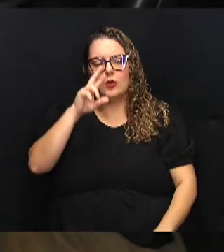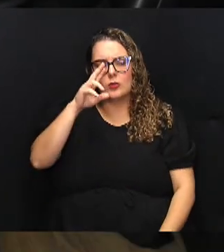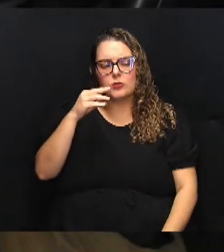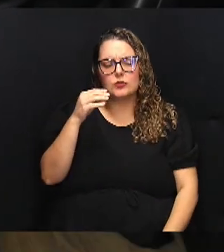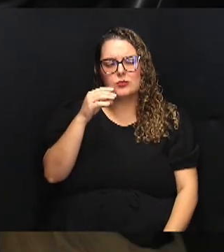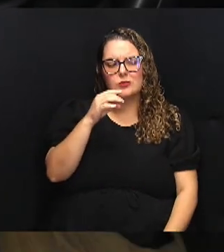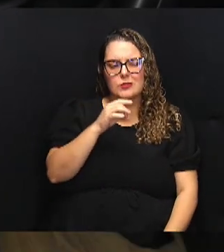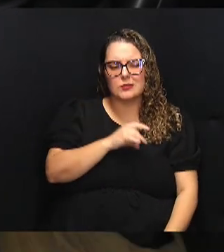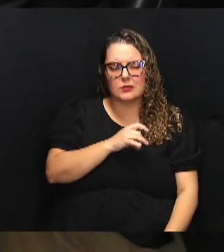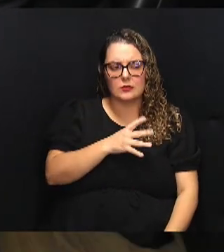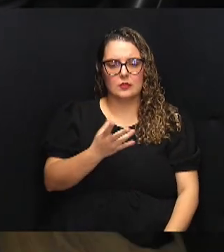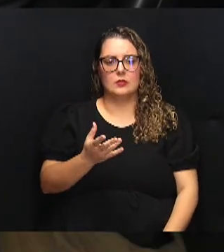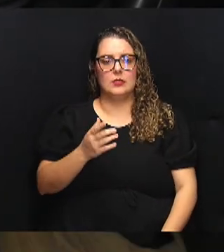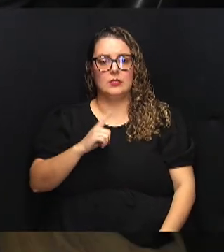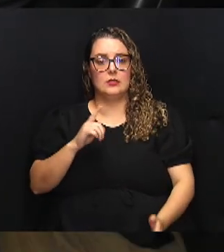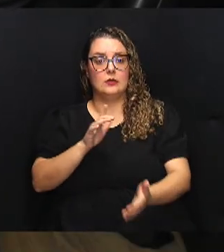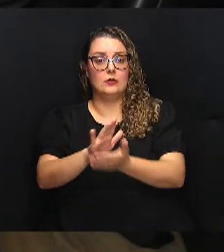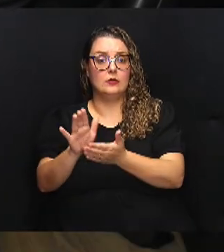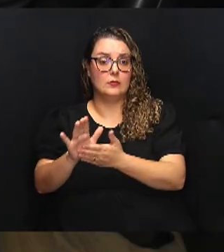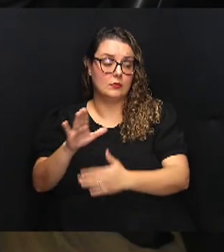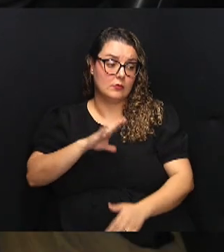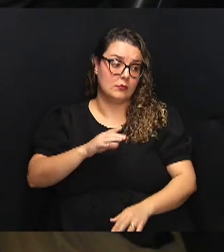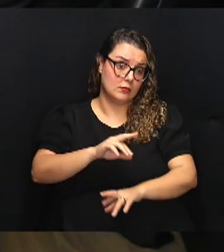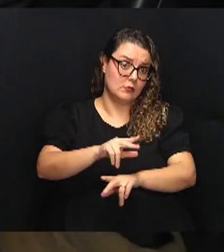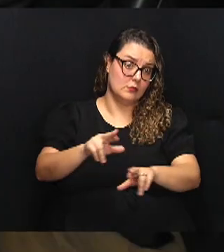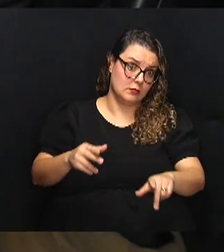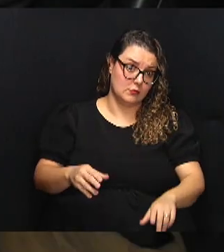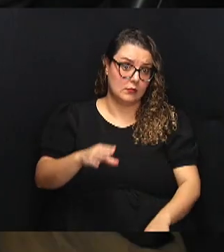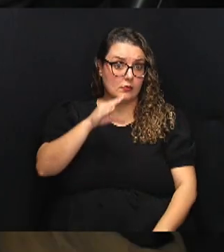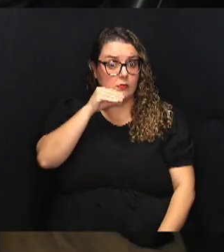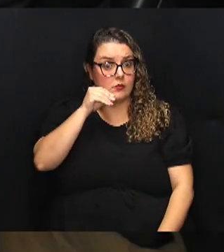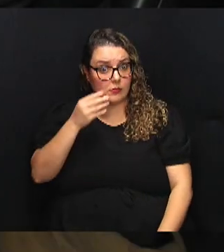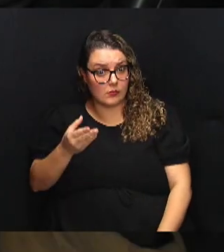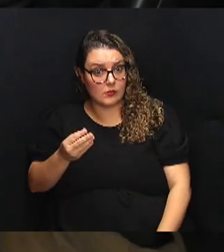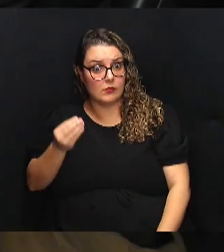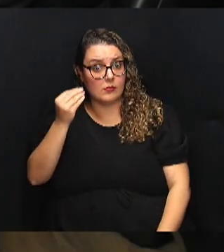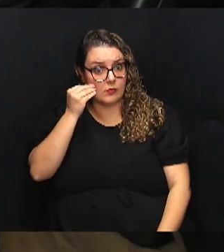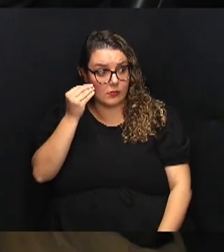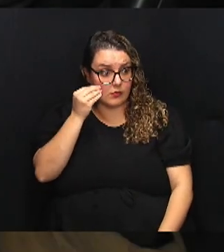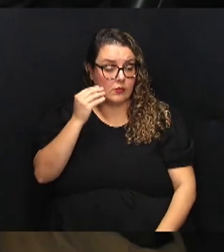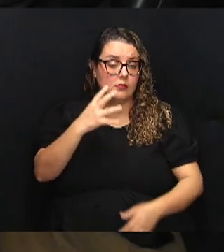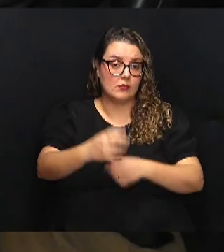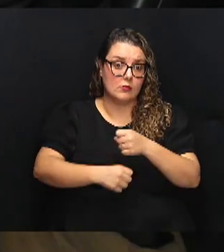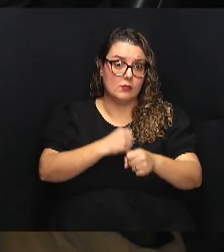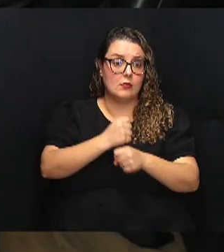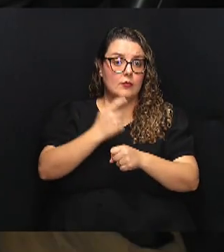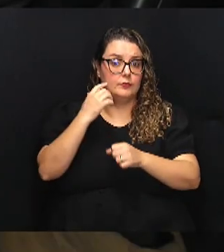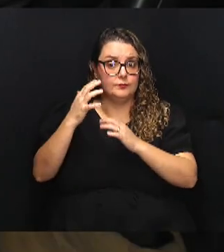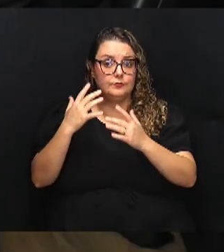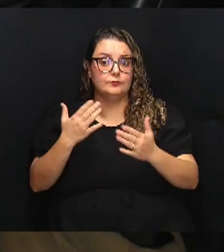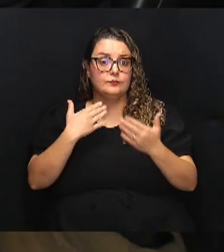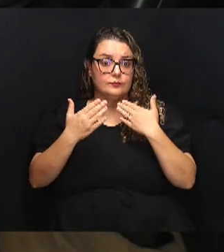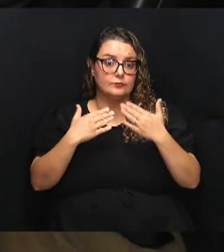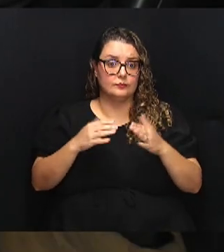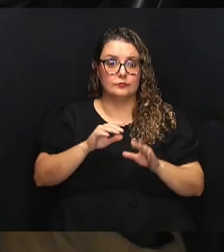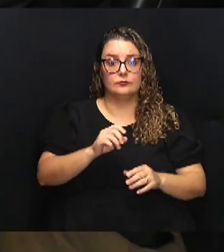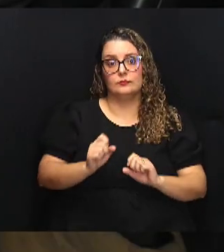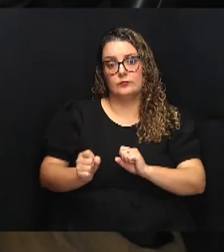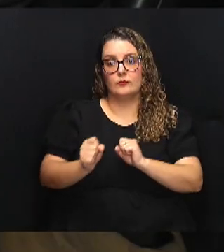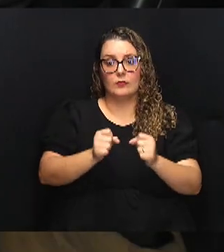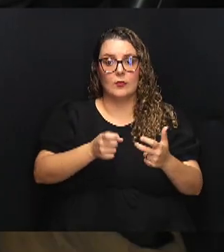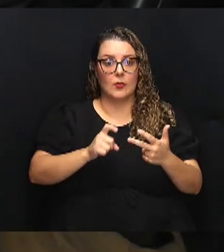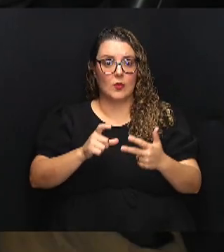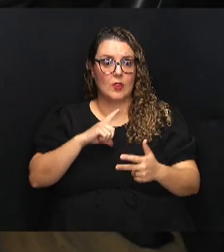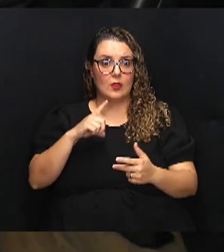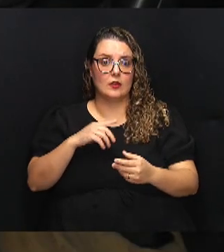terão custos ao município, já que são centenas de funcionários testando todos os anos? Pensou nisso? Há uma conversa com o Poder Executivo?